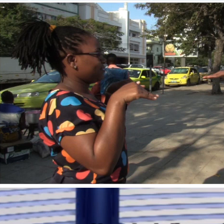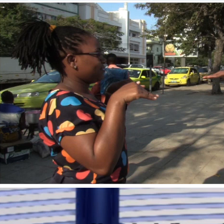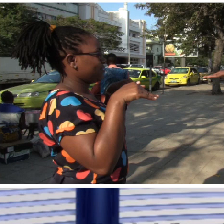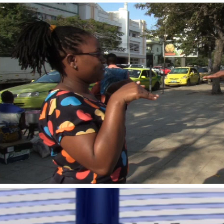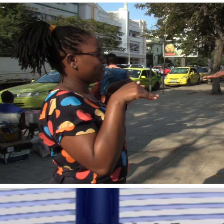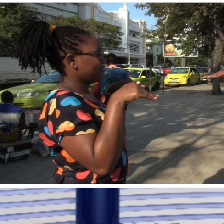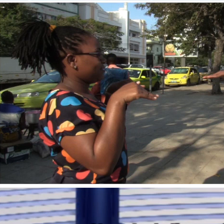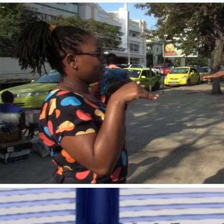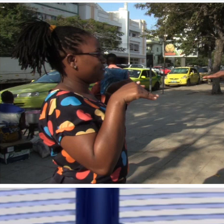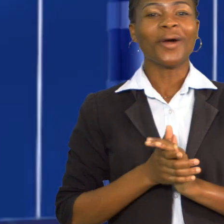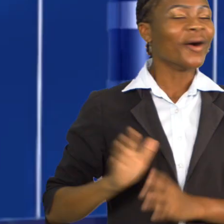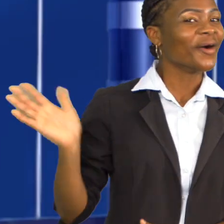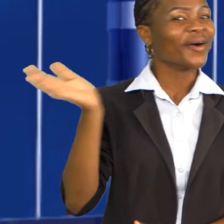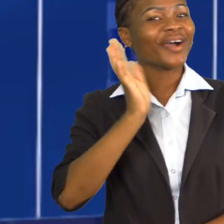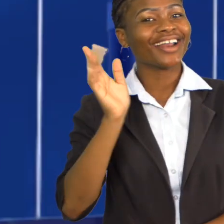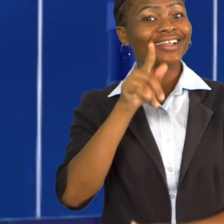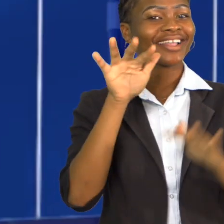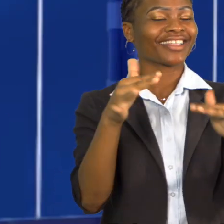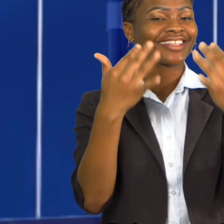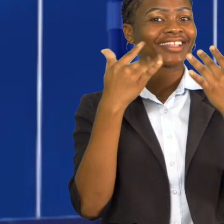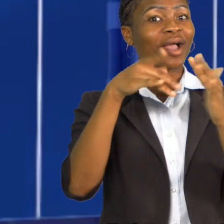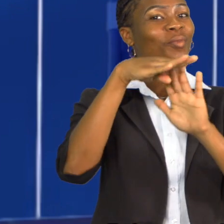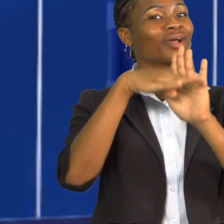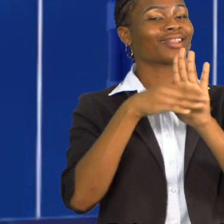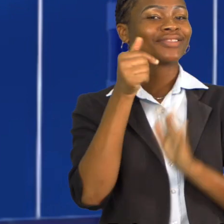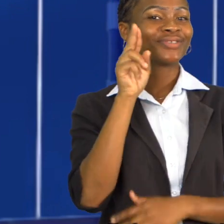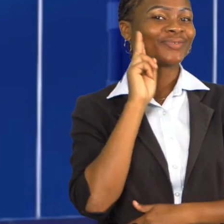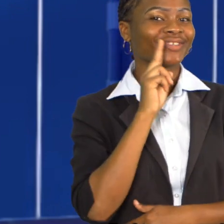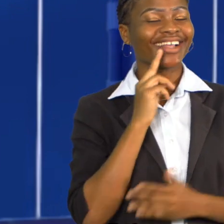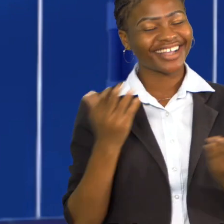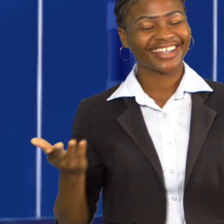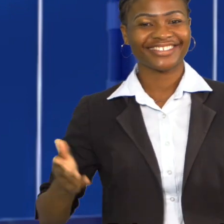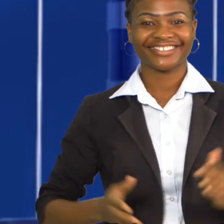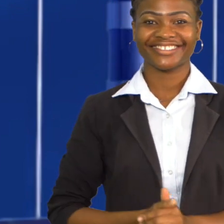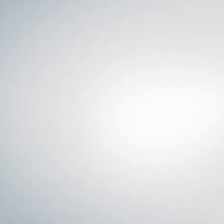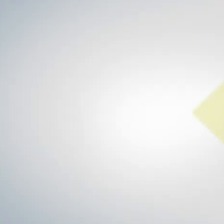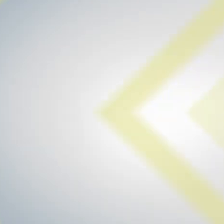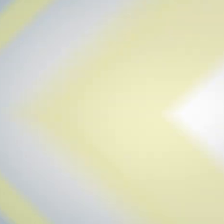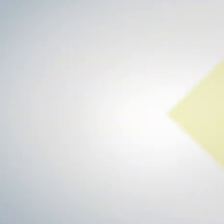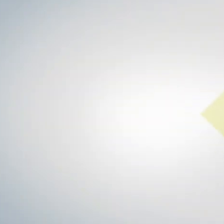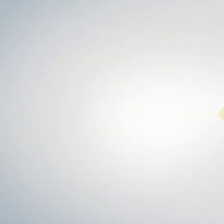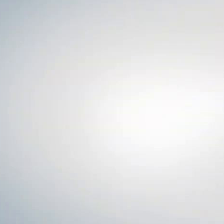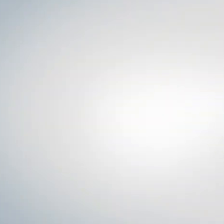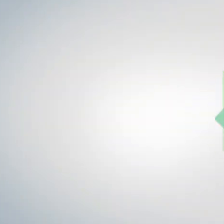os sinais dos países da África Austral. Olá! Está na companhia do programa da TV Surdo.